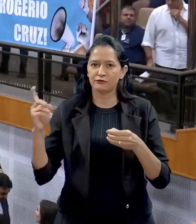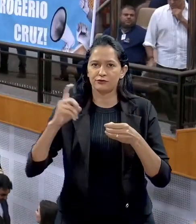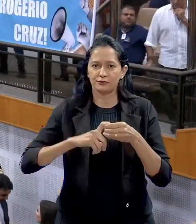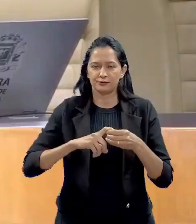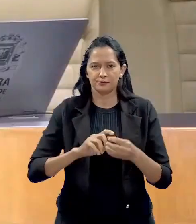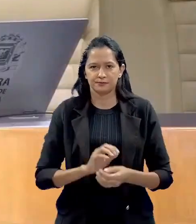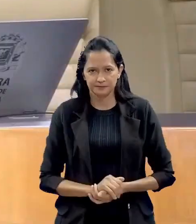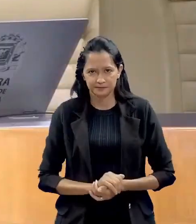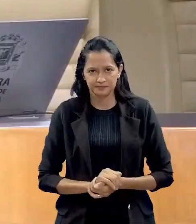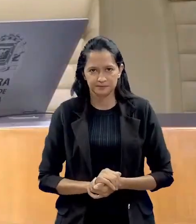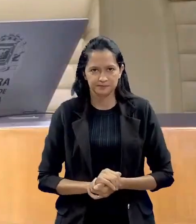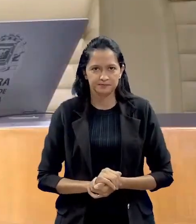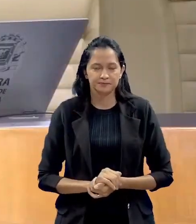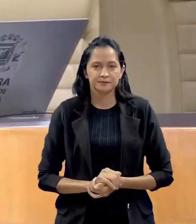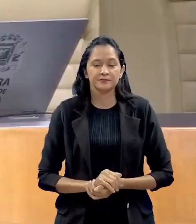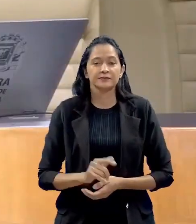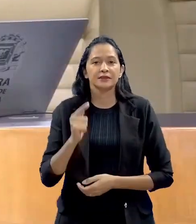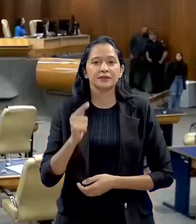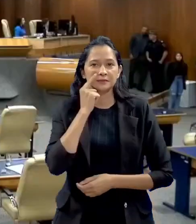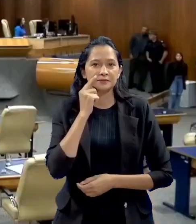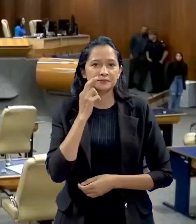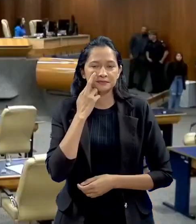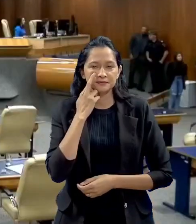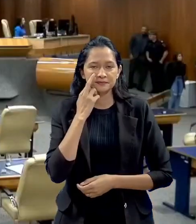Questão de ordem, vereadora Gabriela Rodatti.